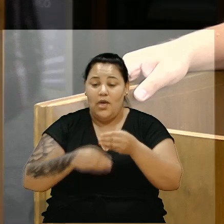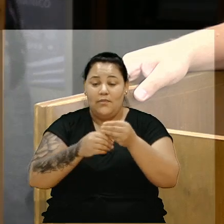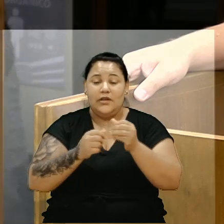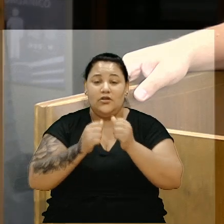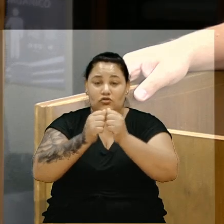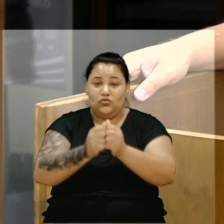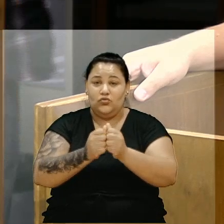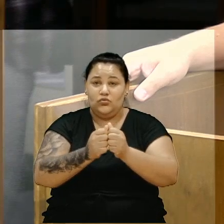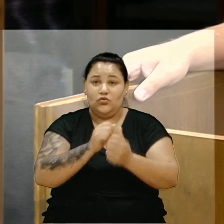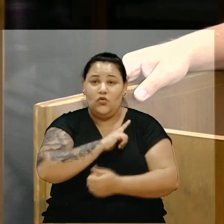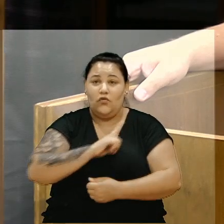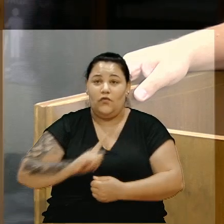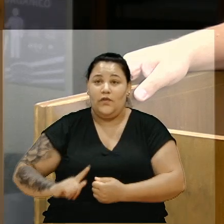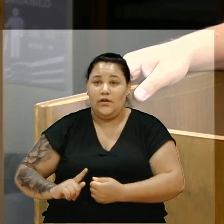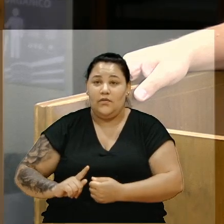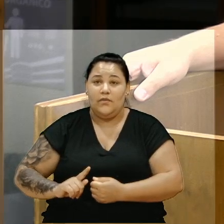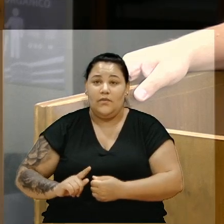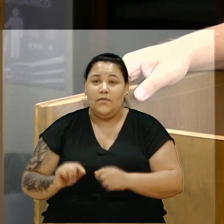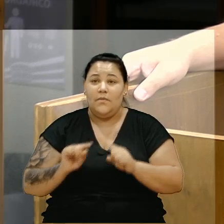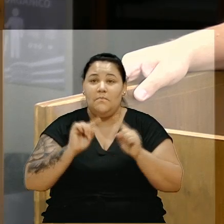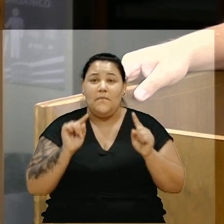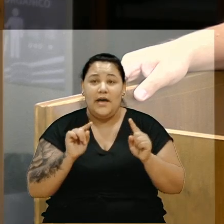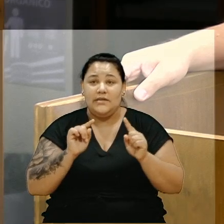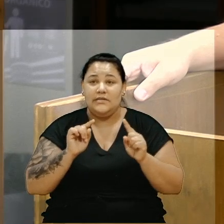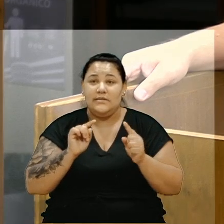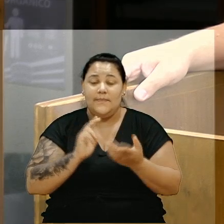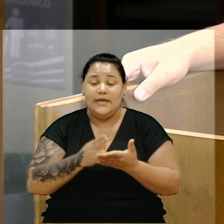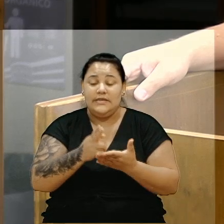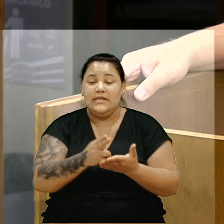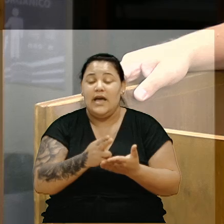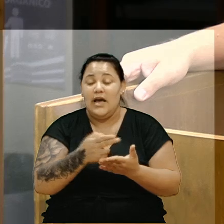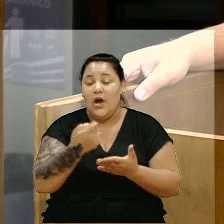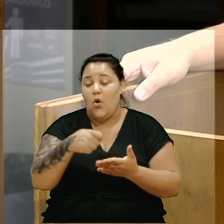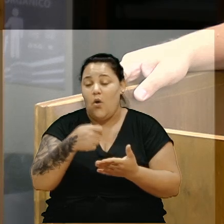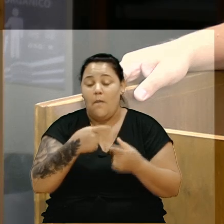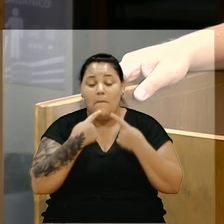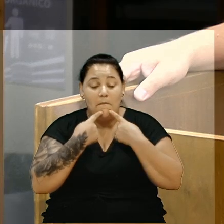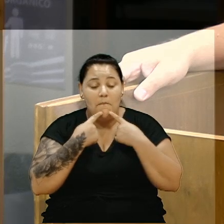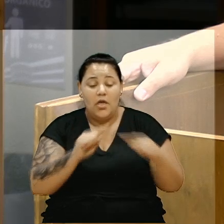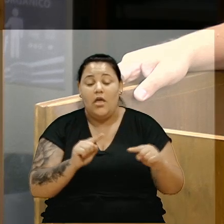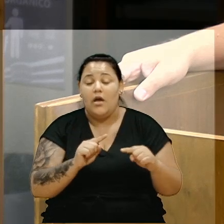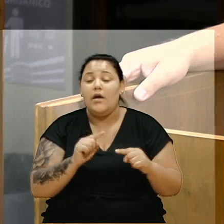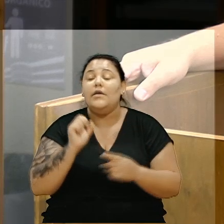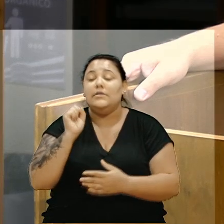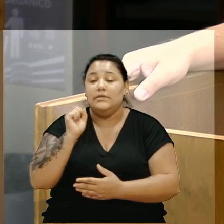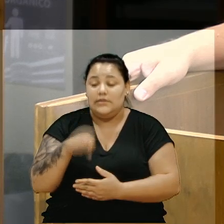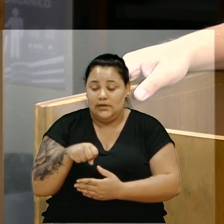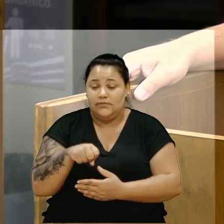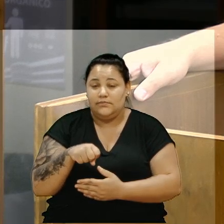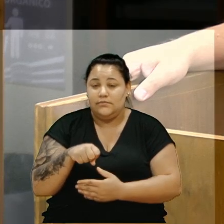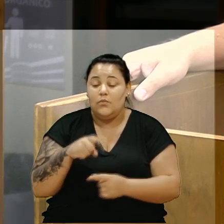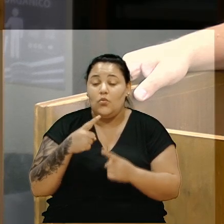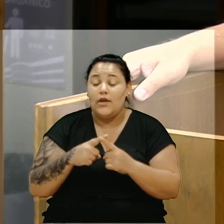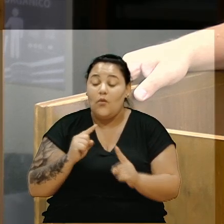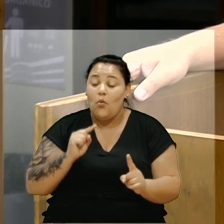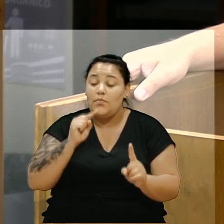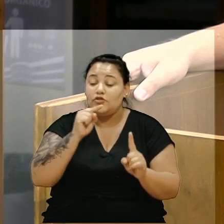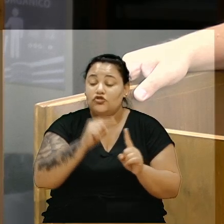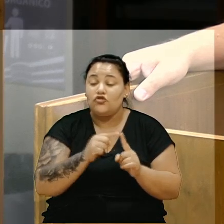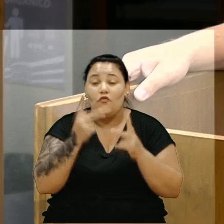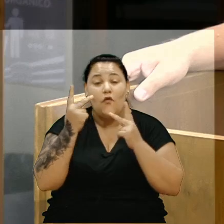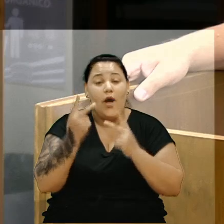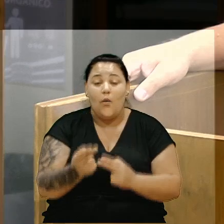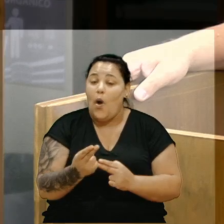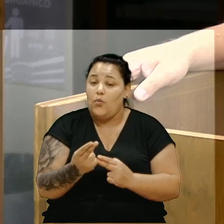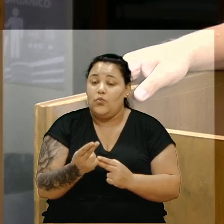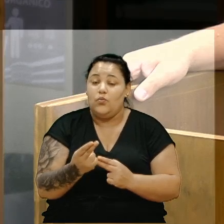em algum momento, vou deixar de criticá-lo. Sempre com o propósito de agregar e somar com o propósito final, que é o